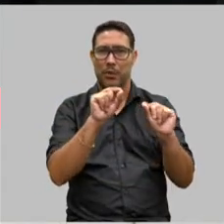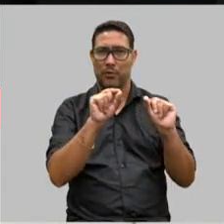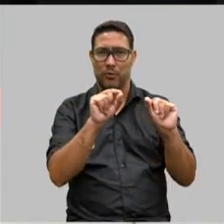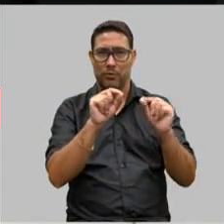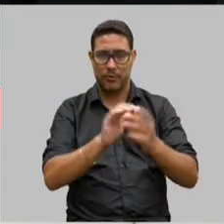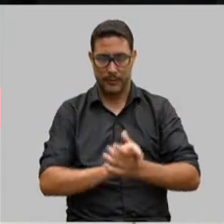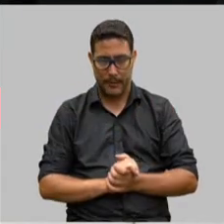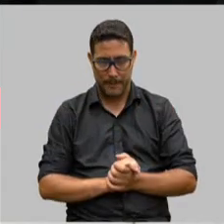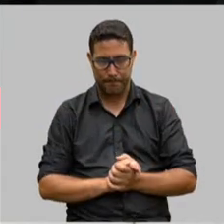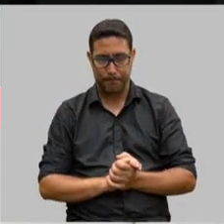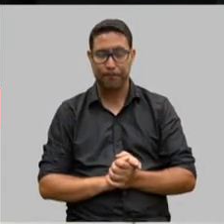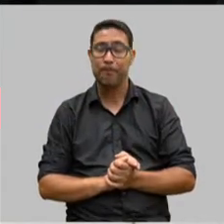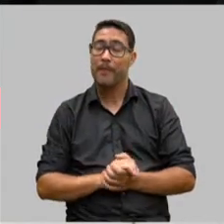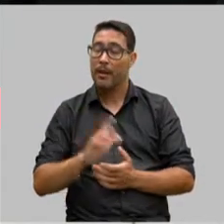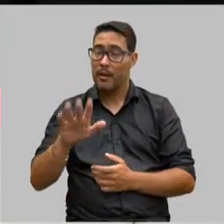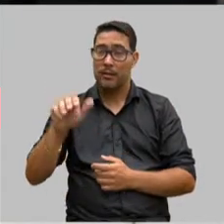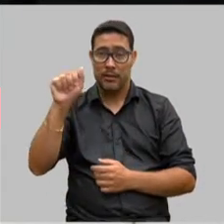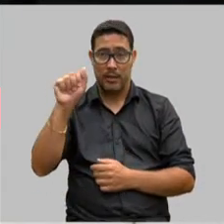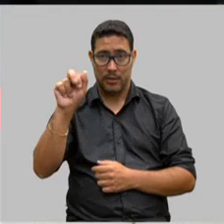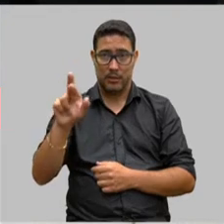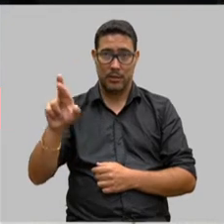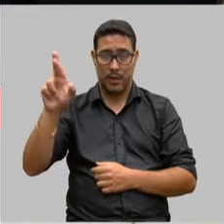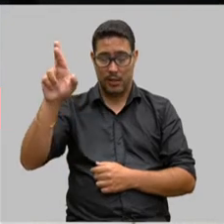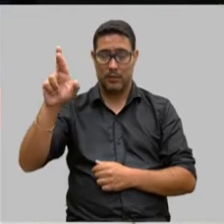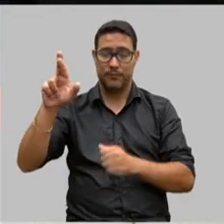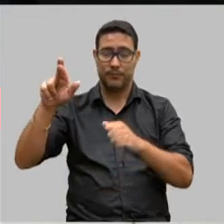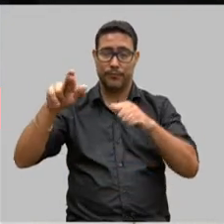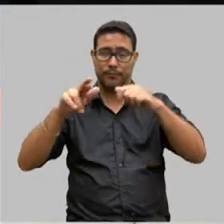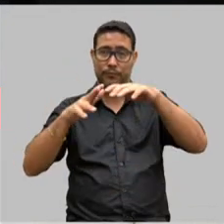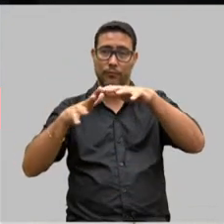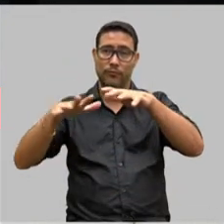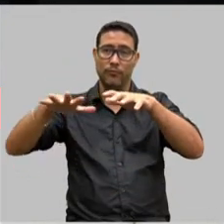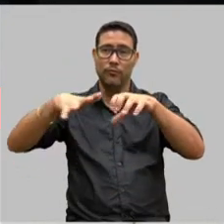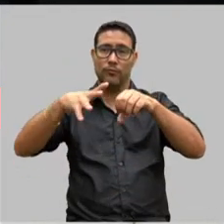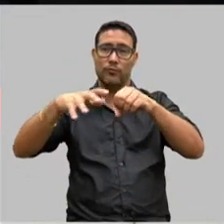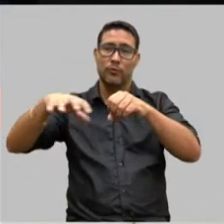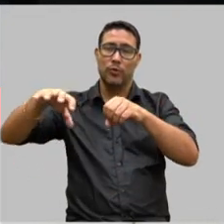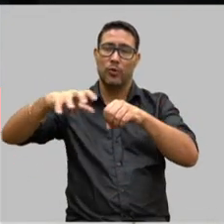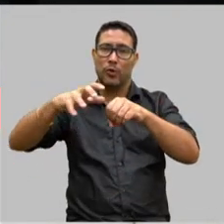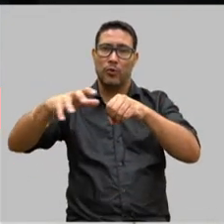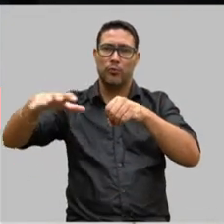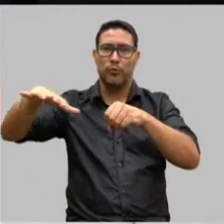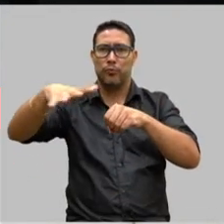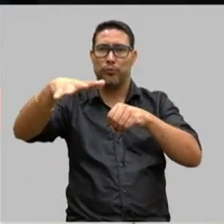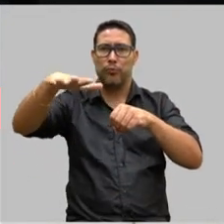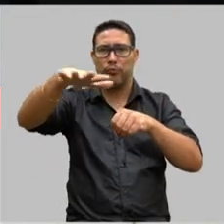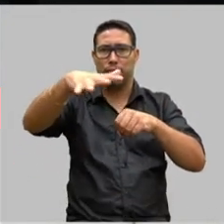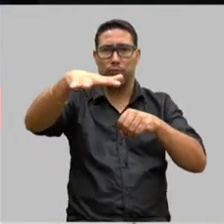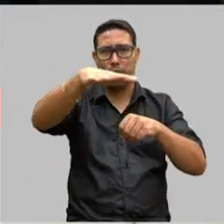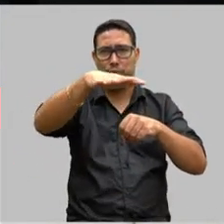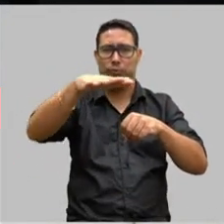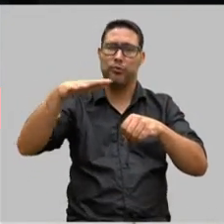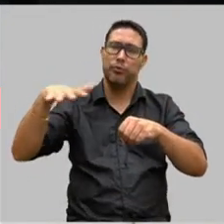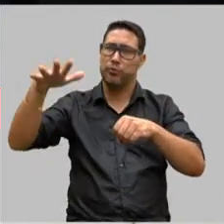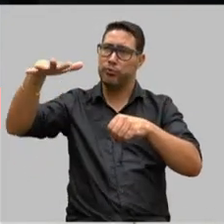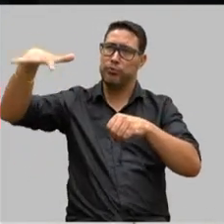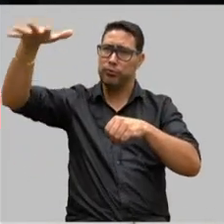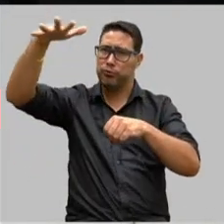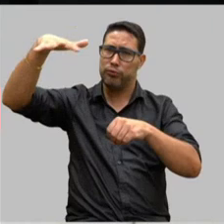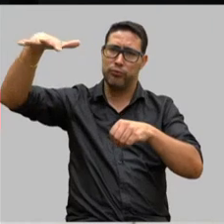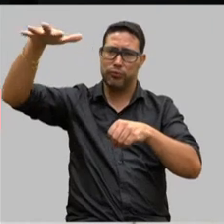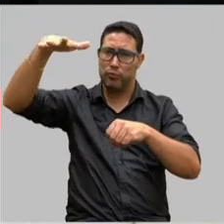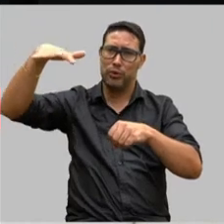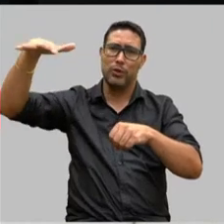deslocamento das massas de ar frias, que se deslocam lá das latitudes mais altas,